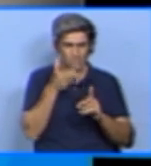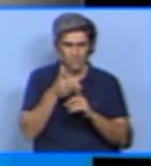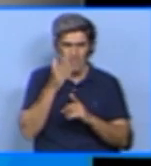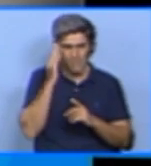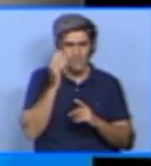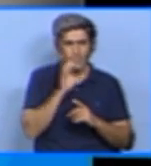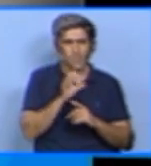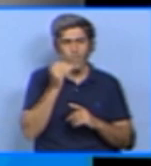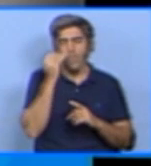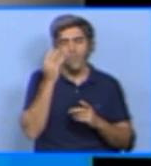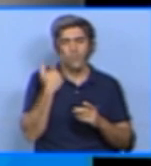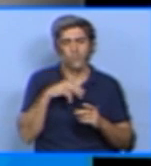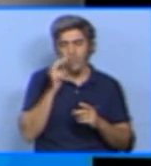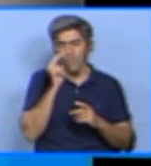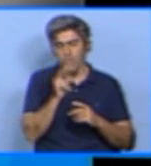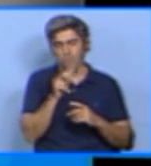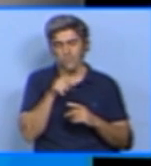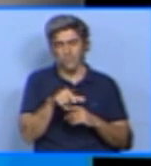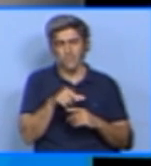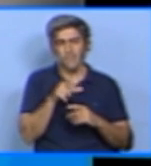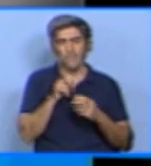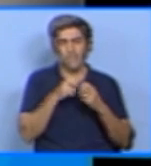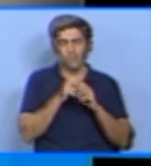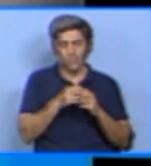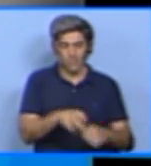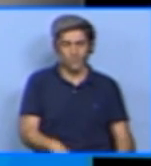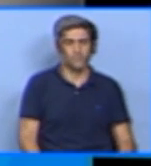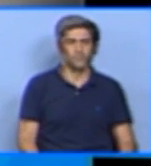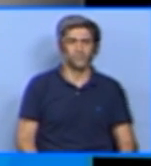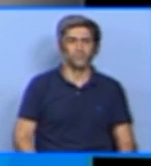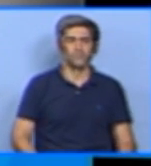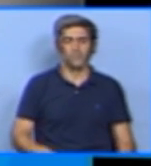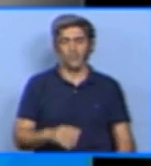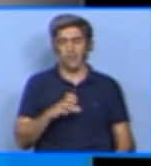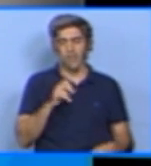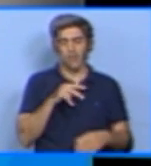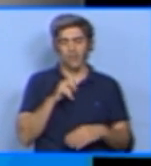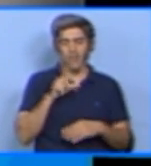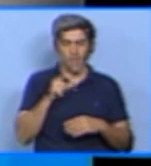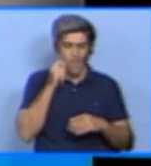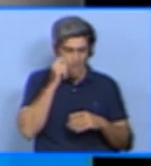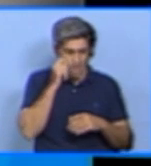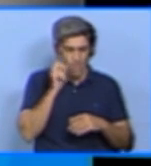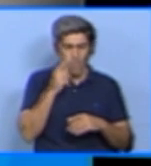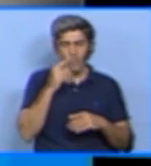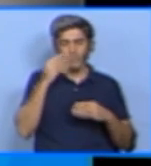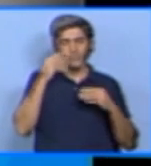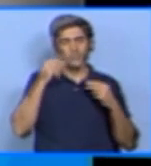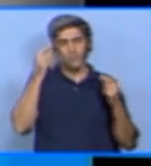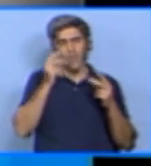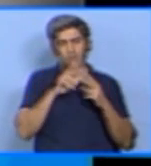na forma como olhamos este problema? Entre o carnal e o espiritual? Eu acho que somos divididos? Sim,